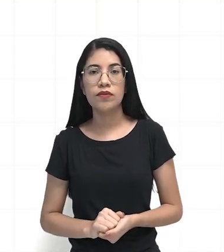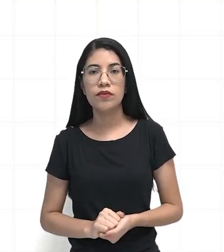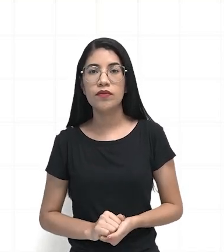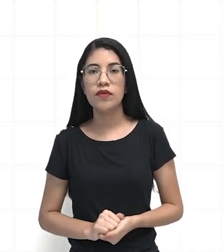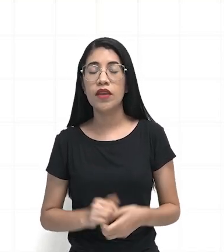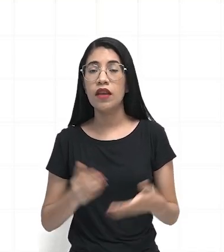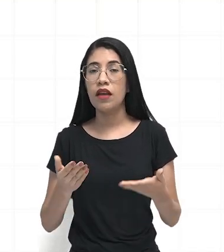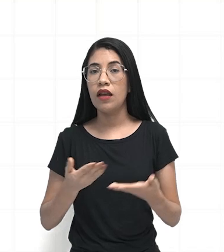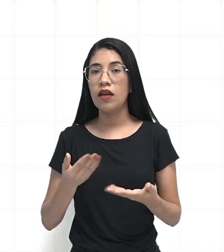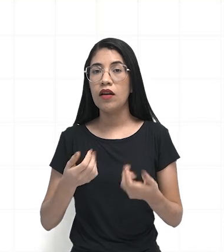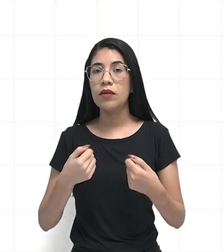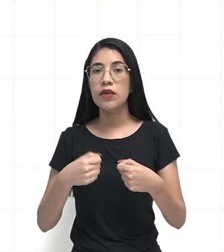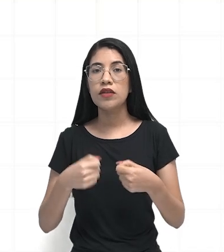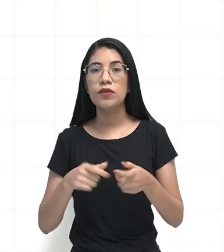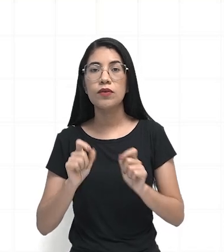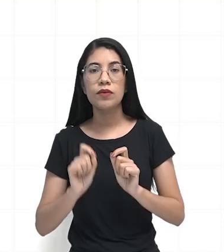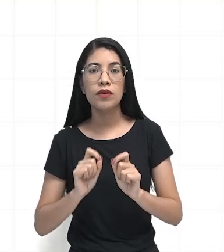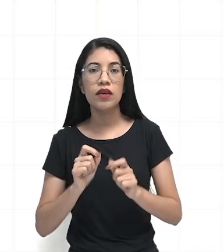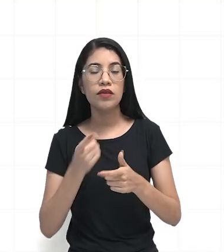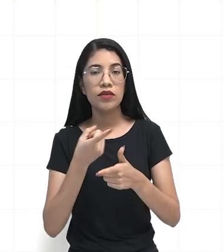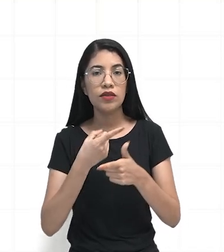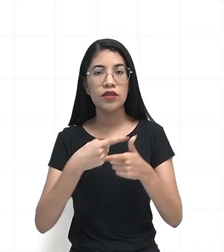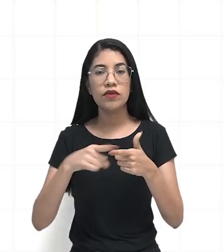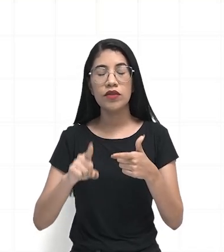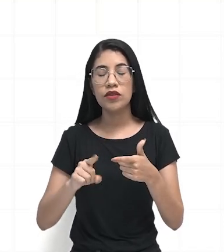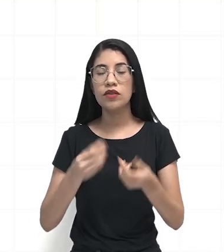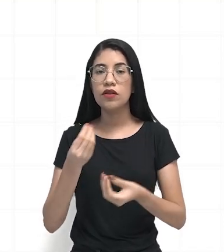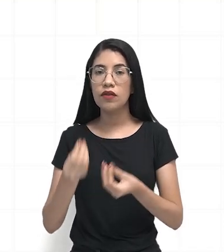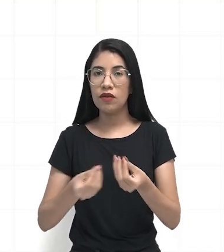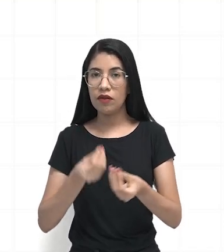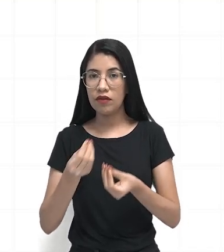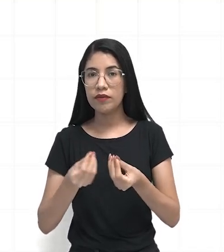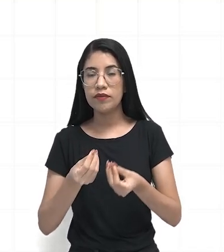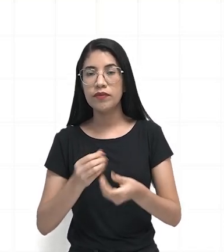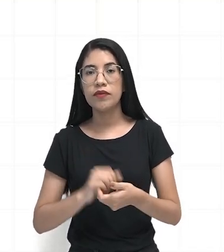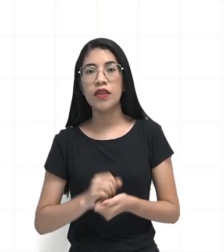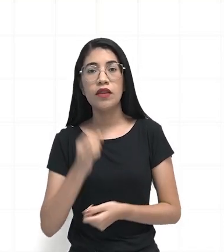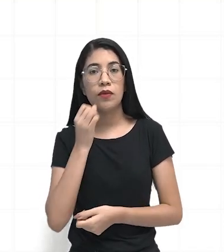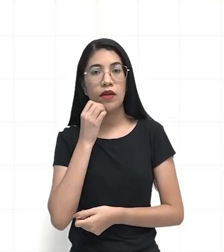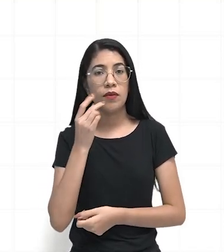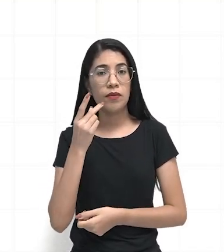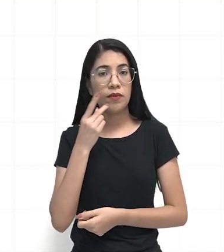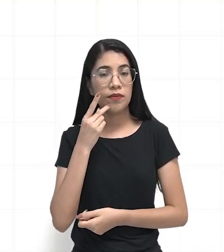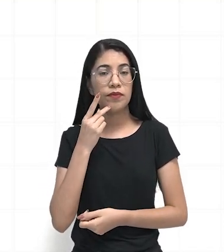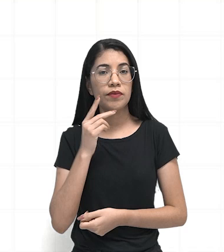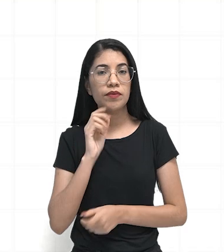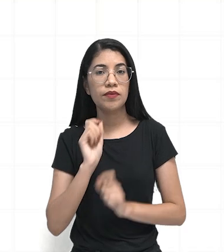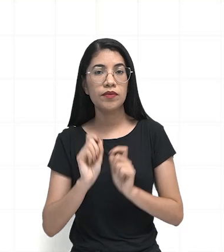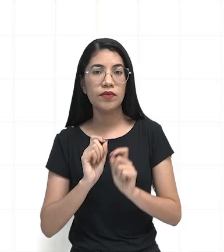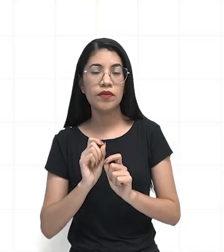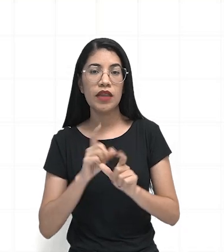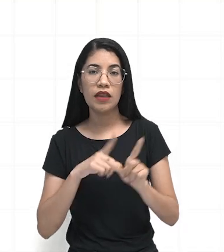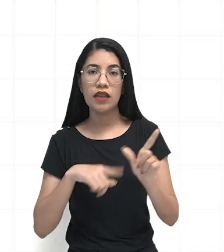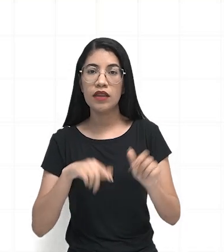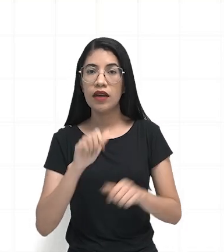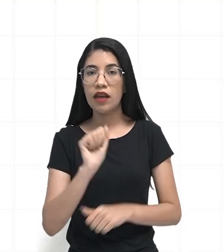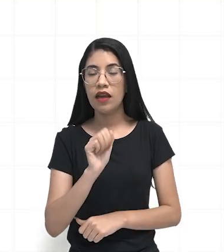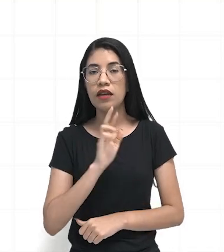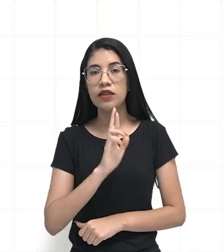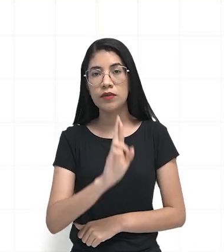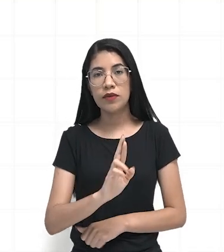agora? Agora eu só faço a divisão. Ou seja, a probabilidade, vou responder aqui a letra A, tá